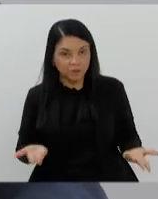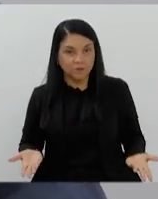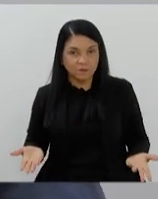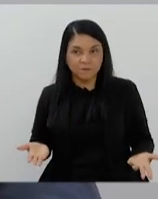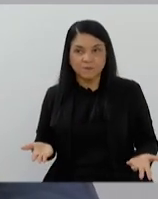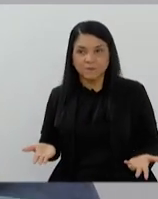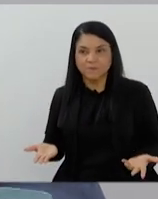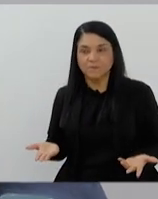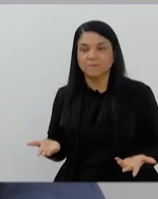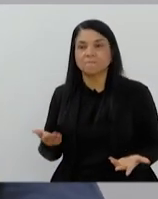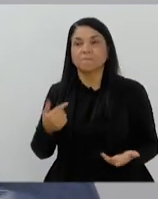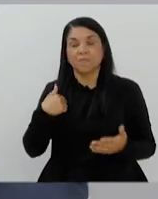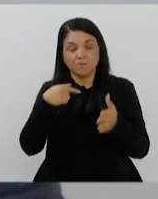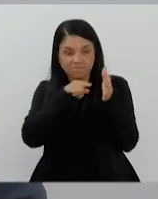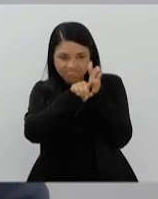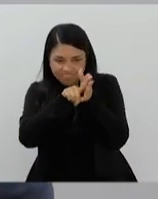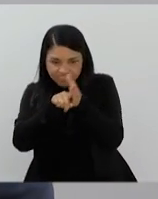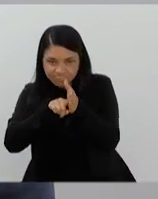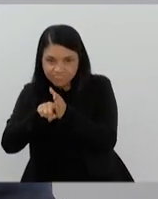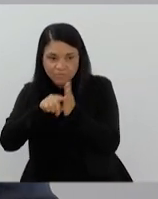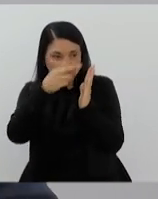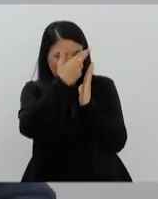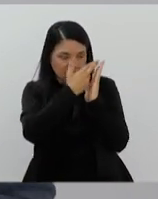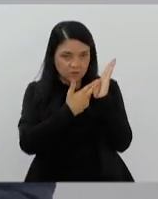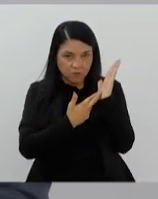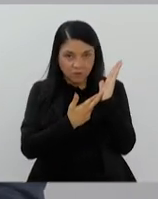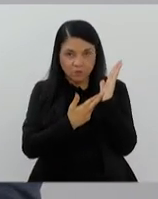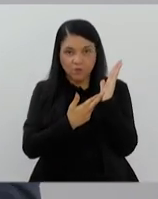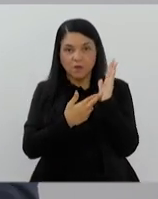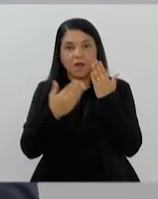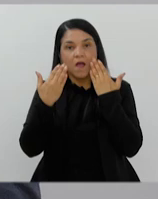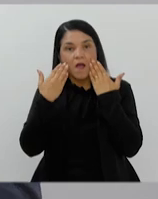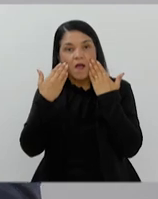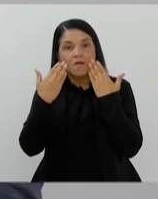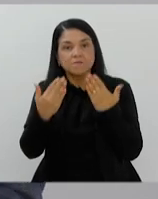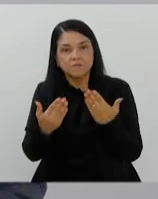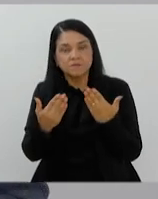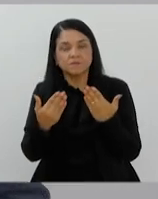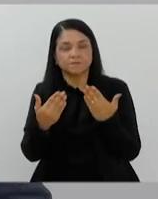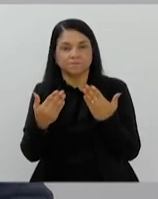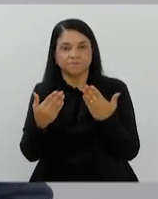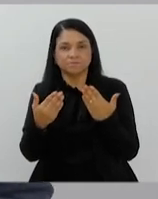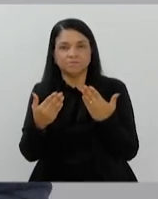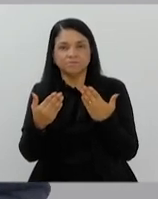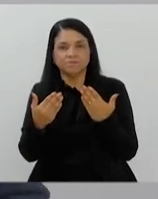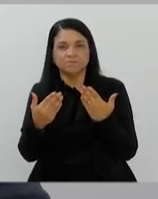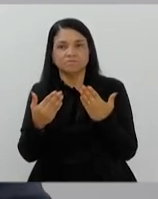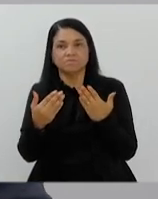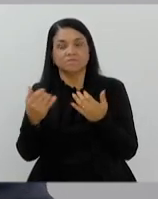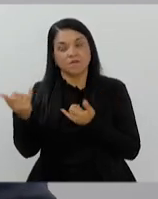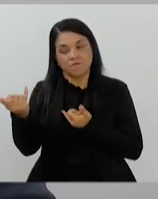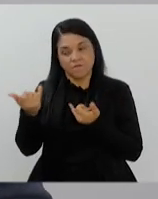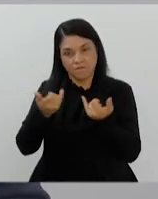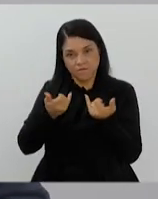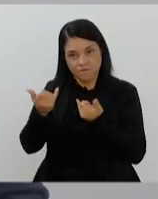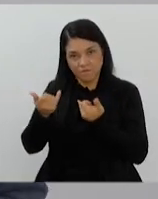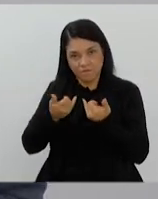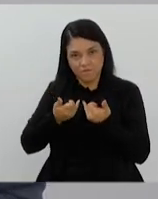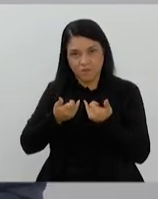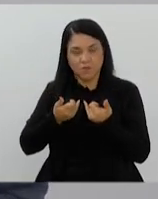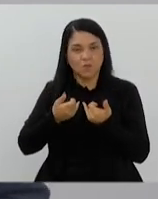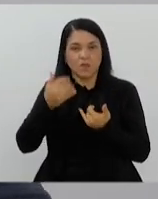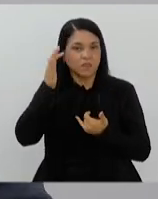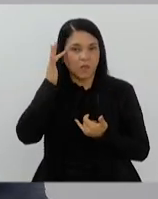sobre a minha linha de investigação para o relatório em relação à apresentação porque há relatos e aqui não vai nenhuma Teoria da